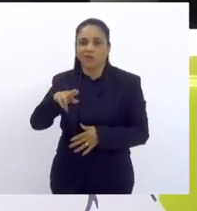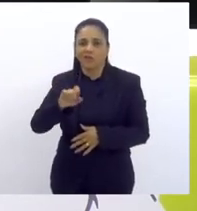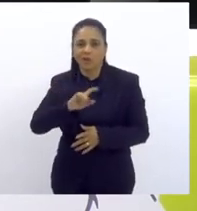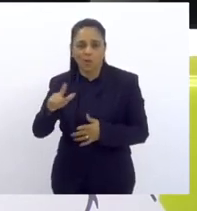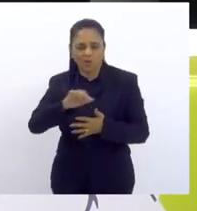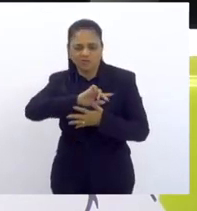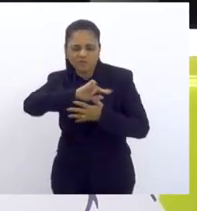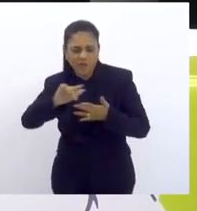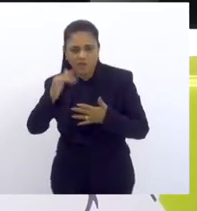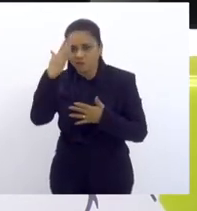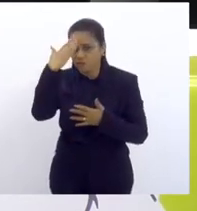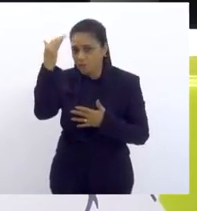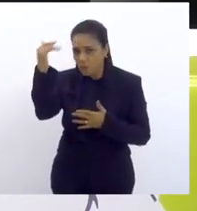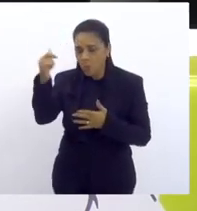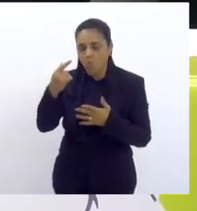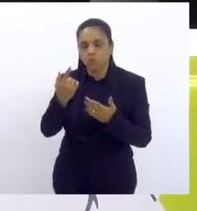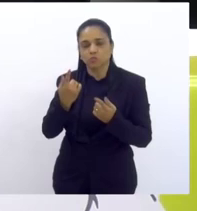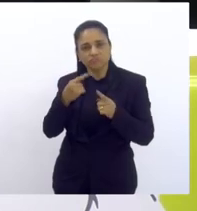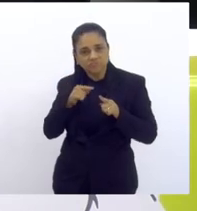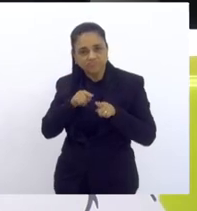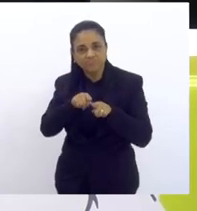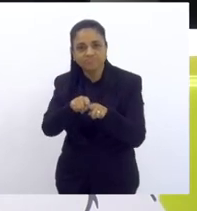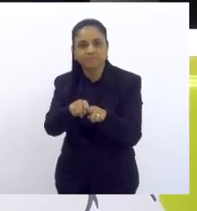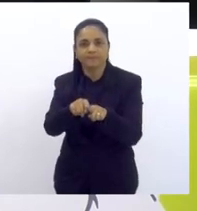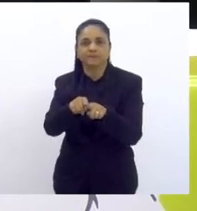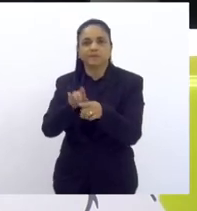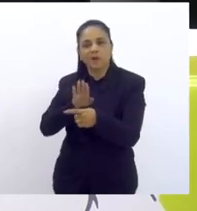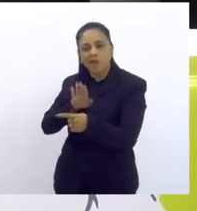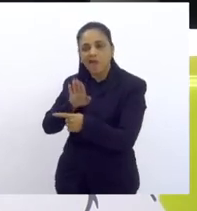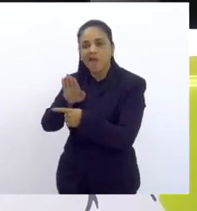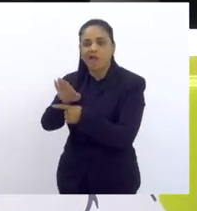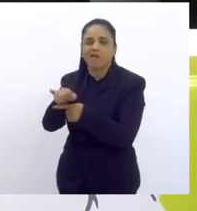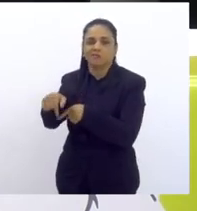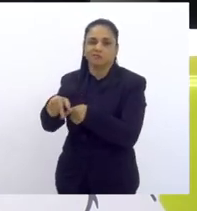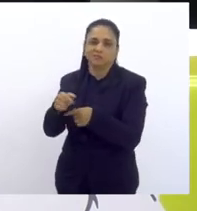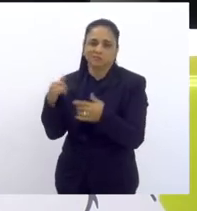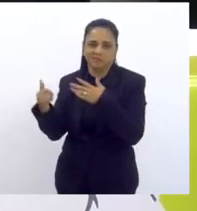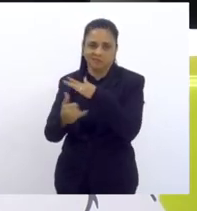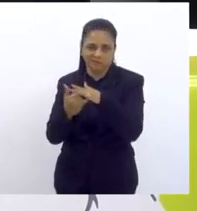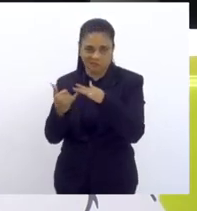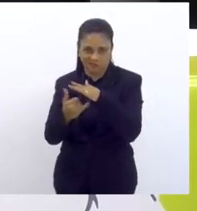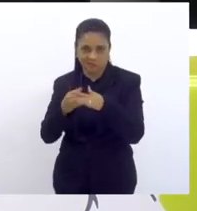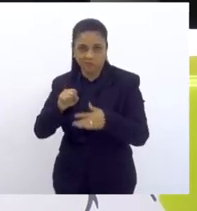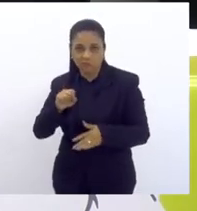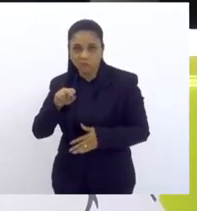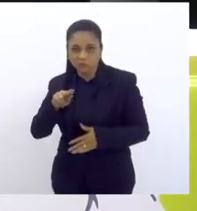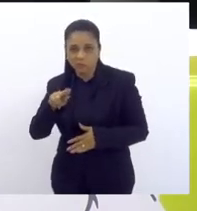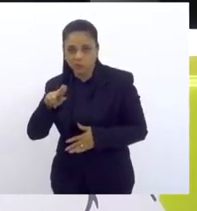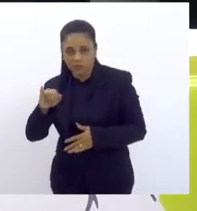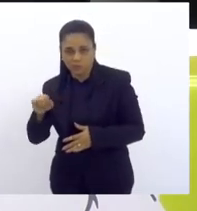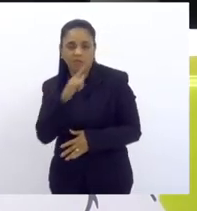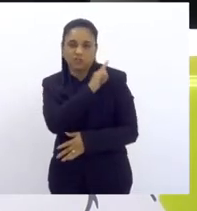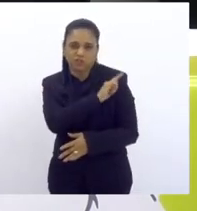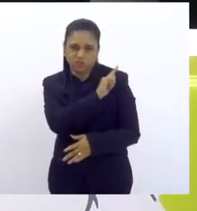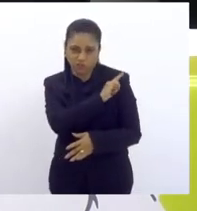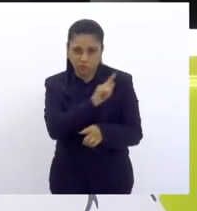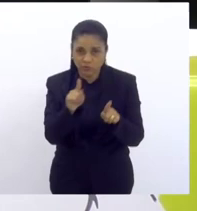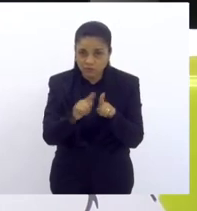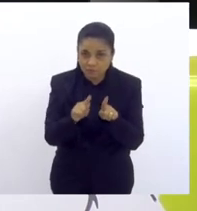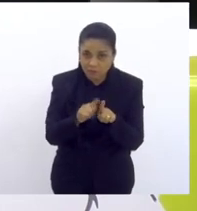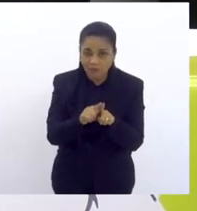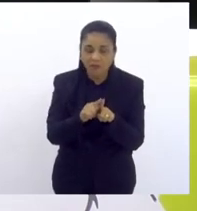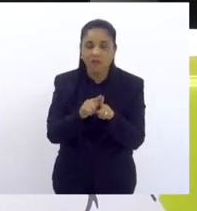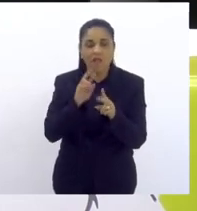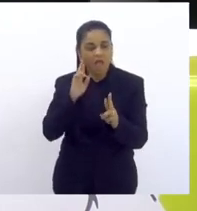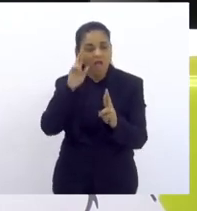seu quadro de Associados e também de gestores tem essa referência com relação